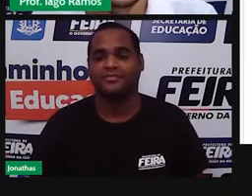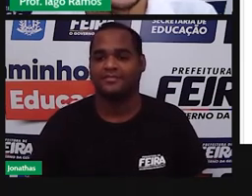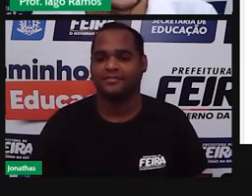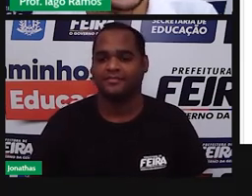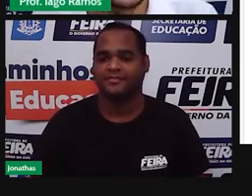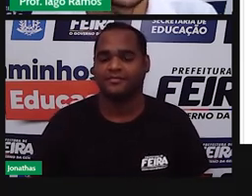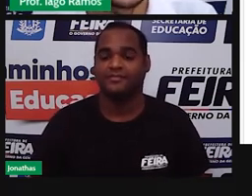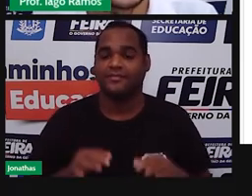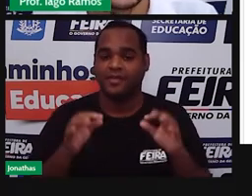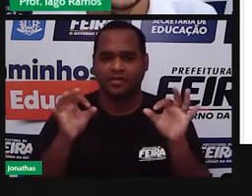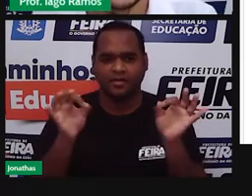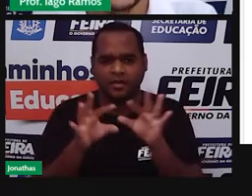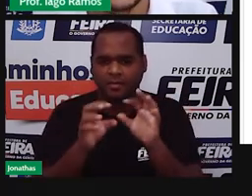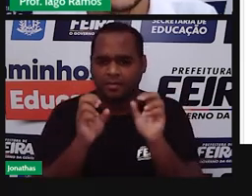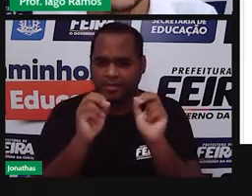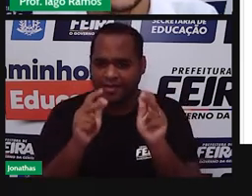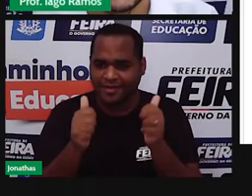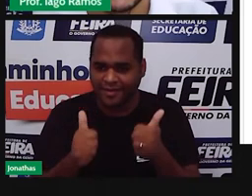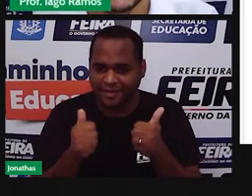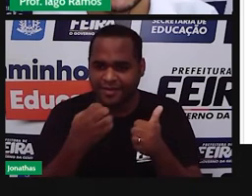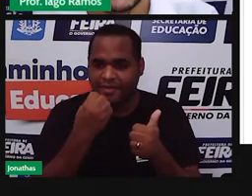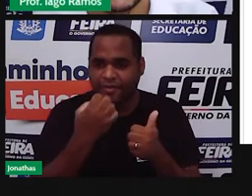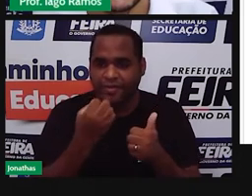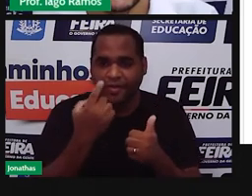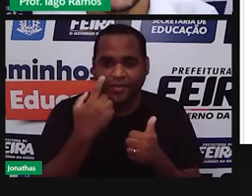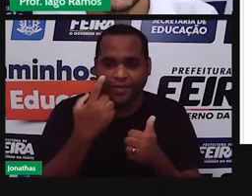Prontinho. Olha lá.